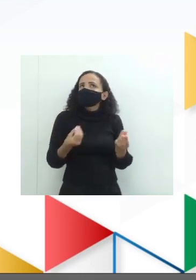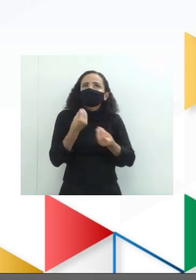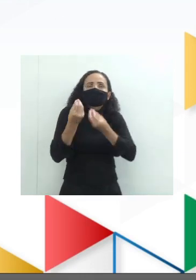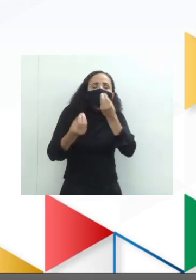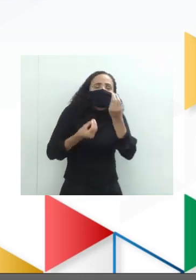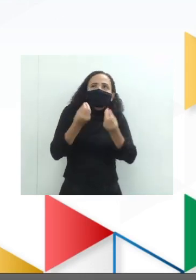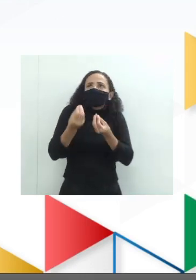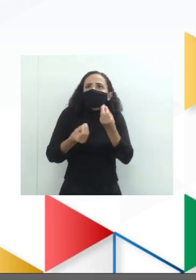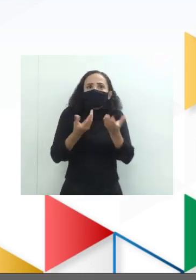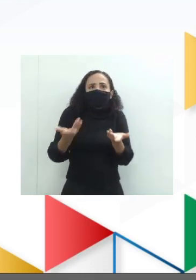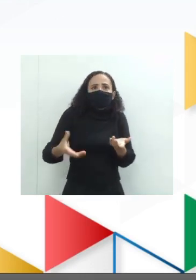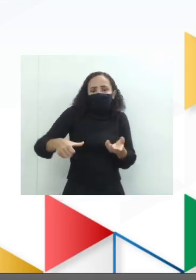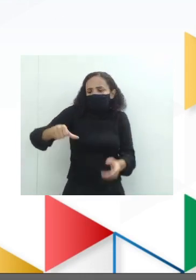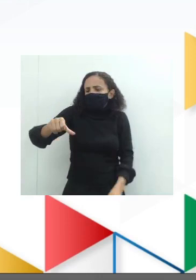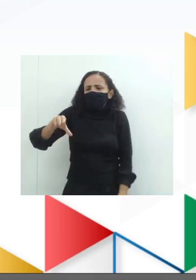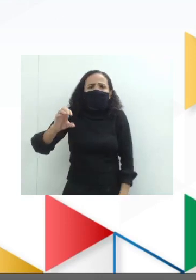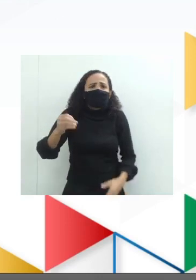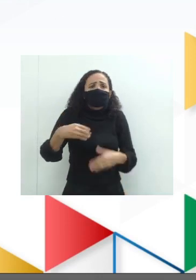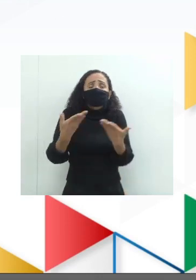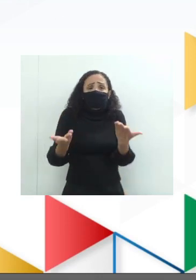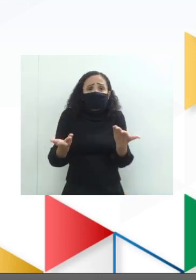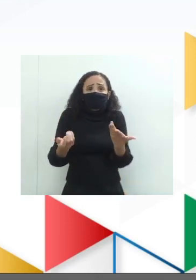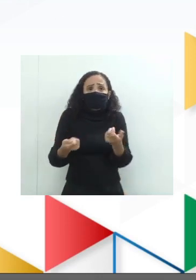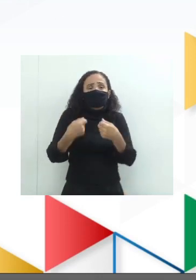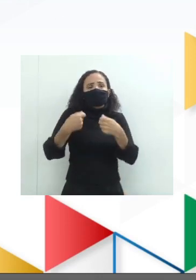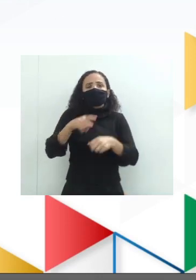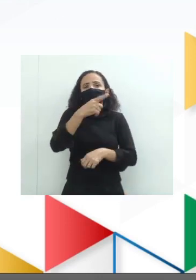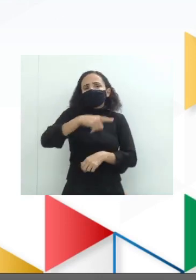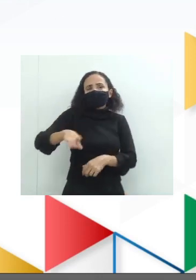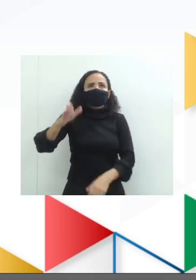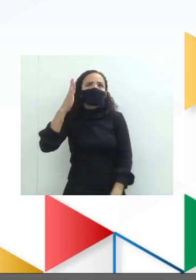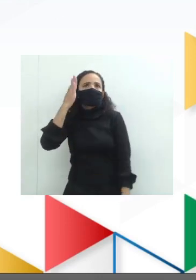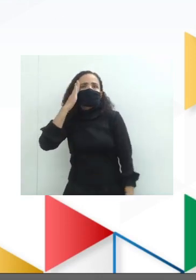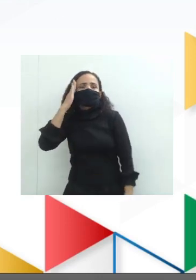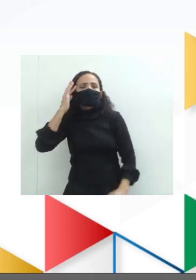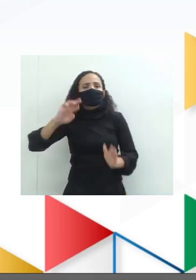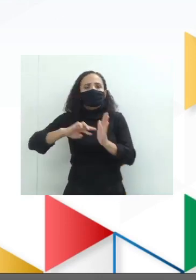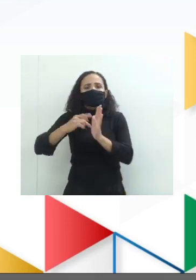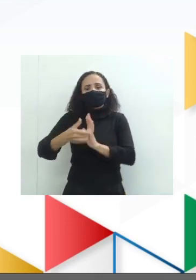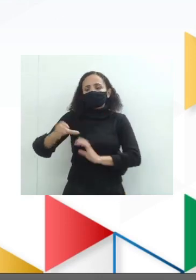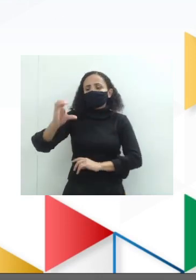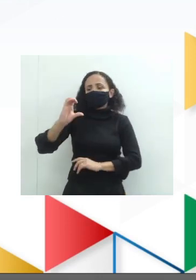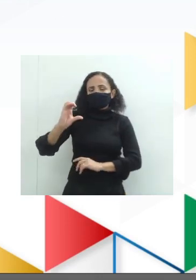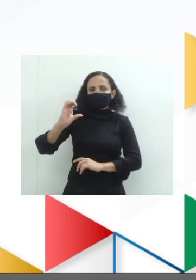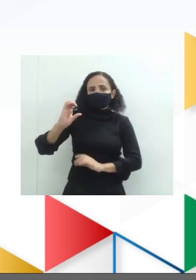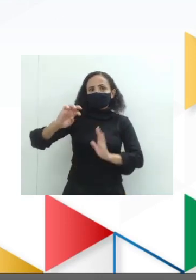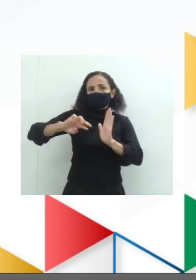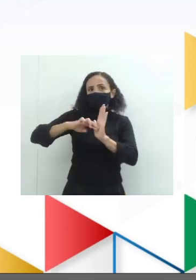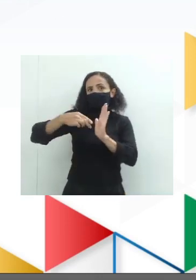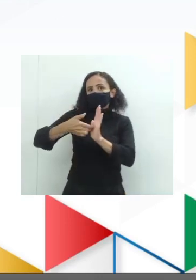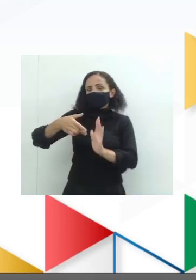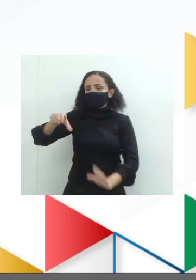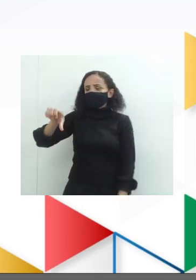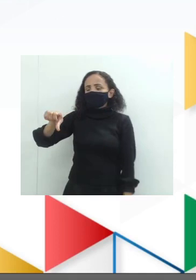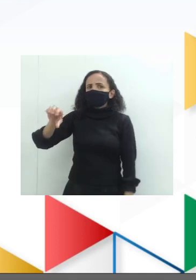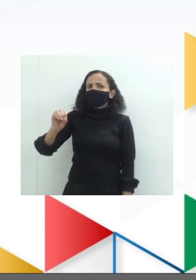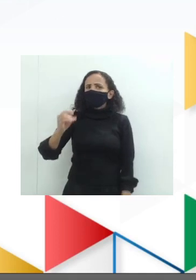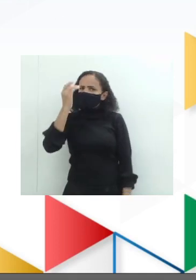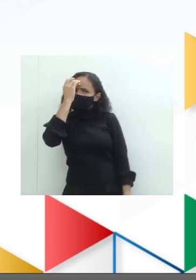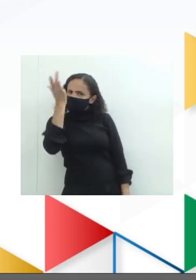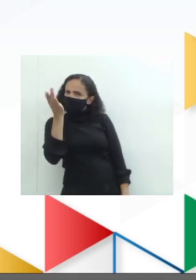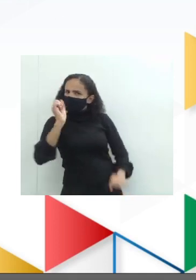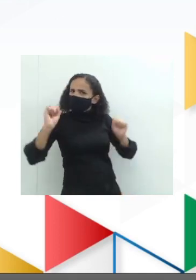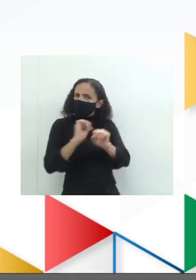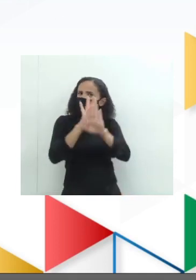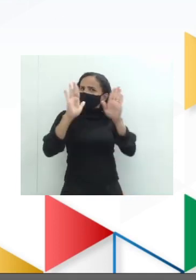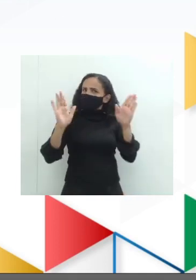colocar 90 graus. Esse símbolo representa 90 graus, tá bom? Não vai esquecer disso. Ficou fácil? Tá claro